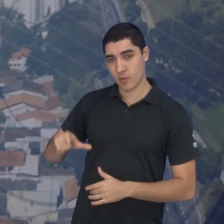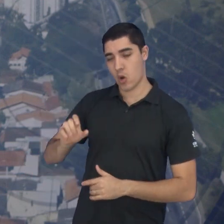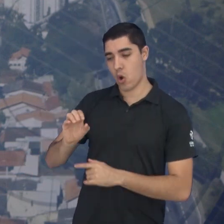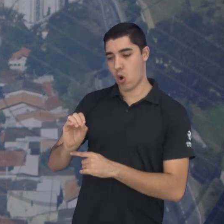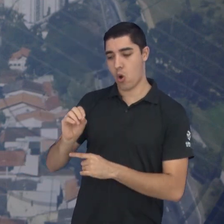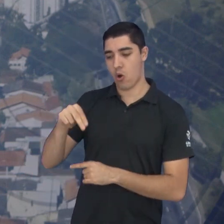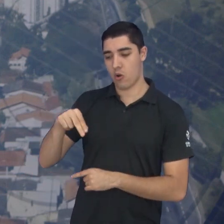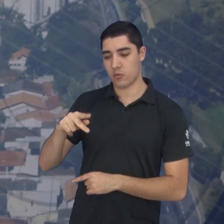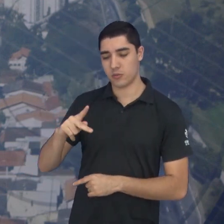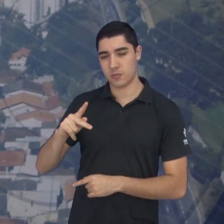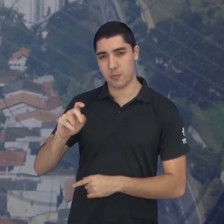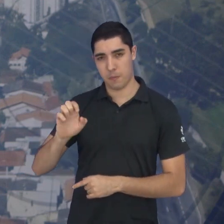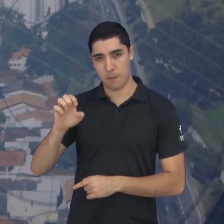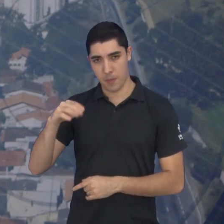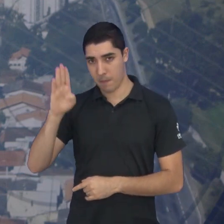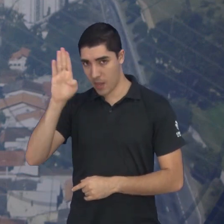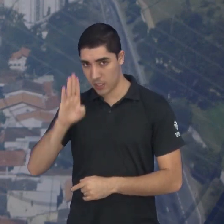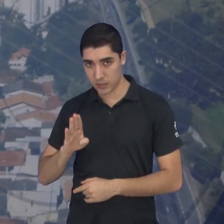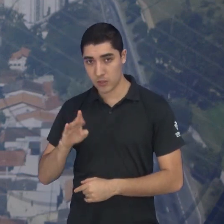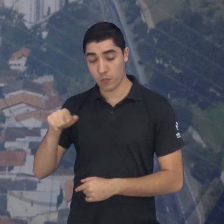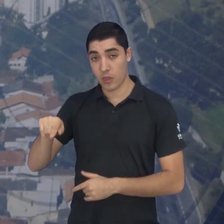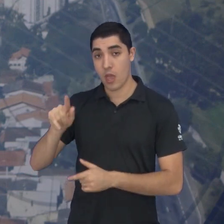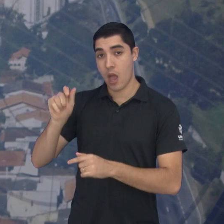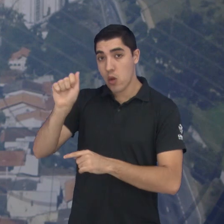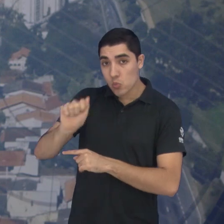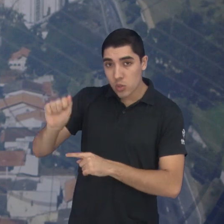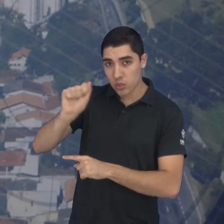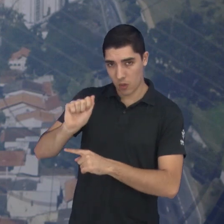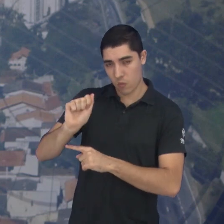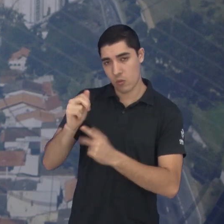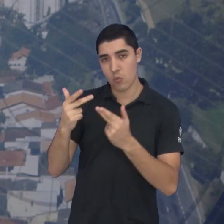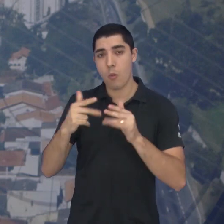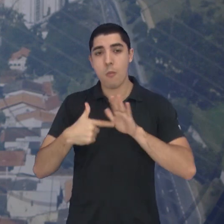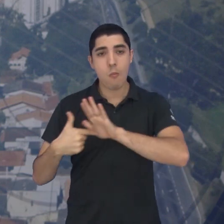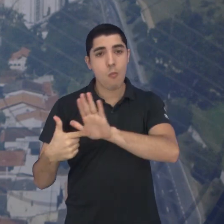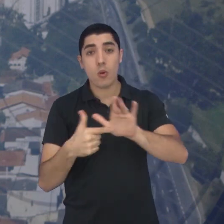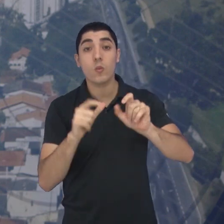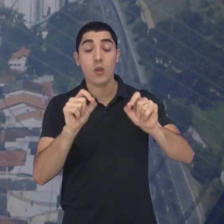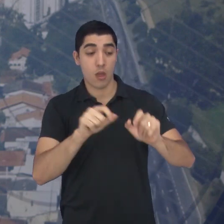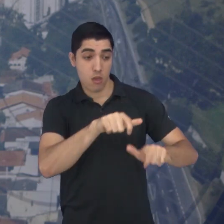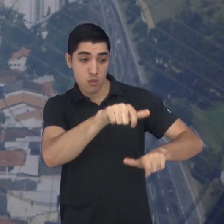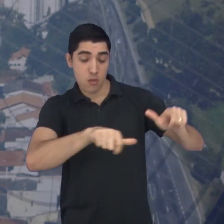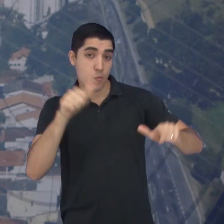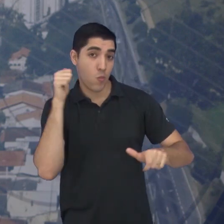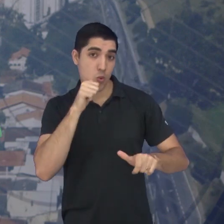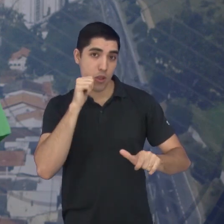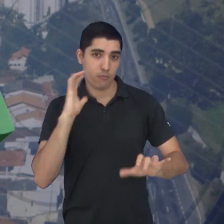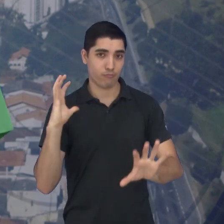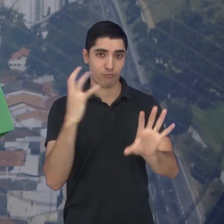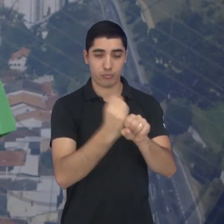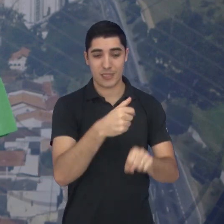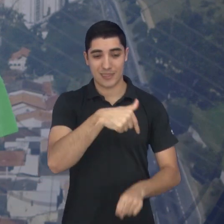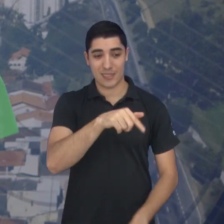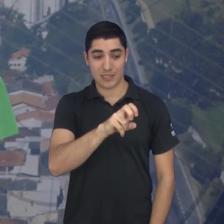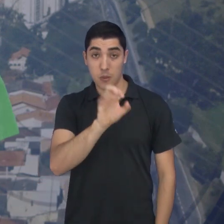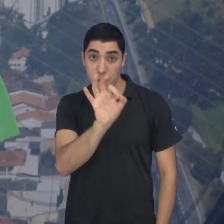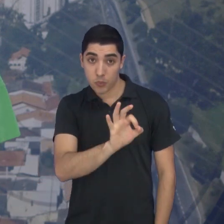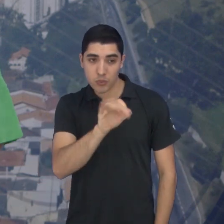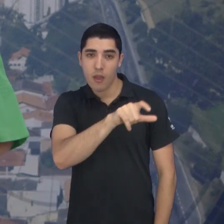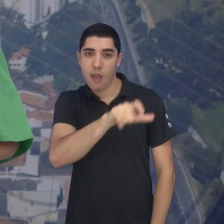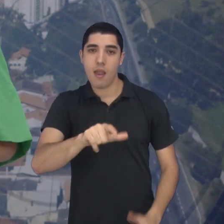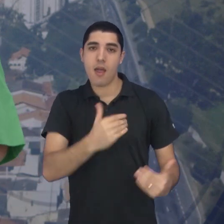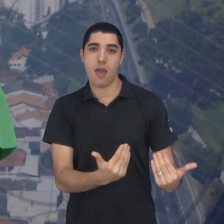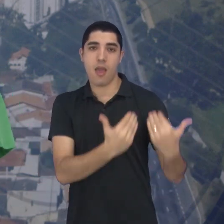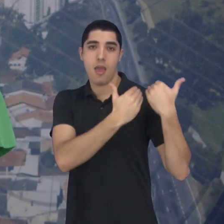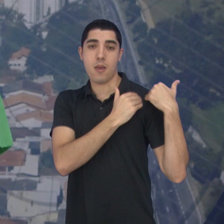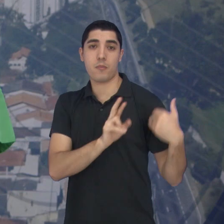uma organização sem fins lucrativos, as mulheres são responsáveis por 75% do trabalho de cuidado